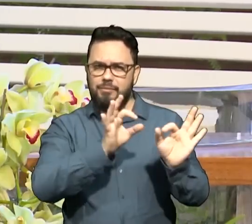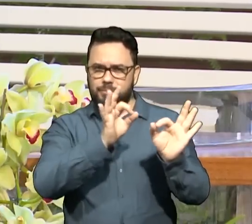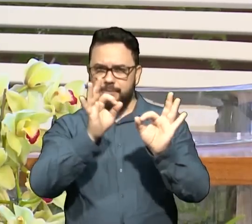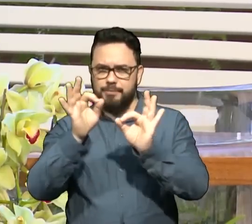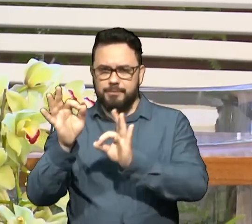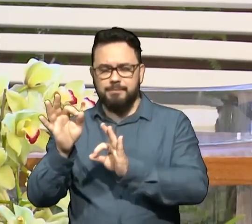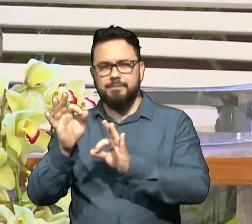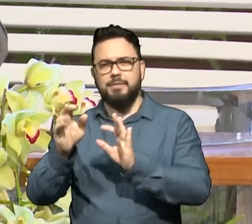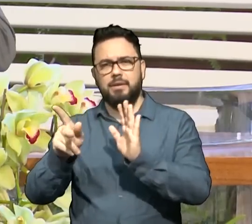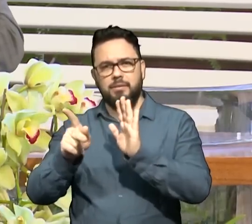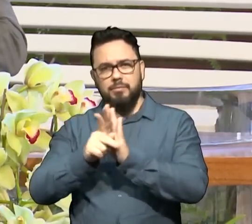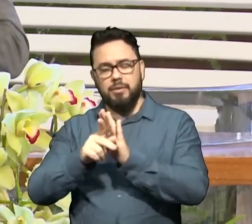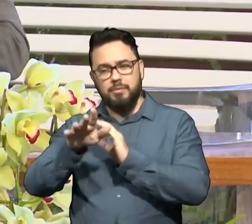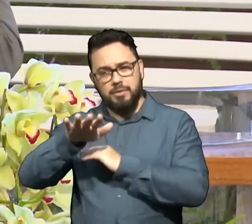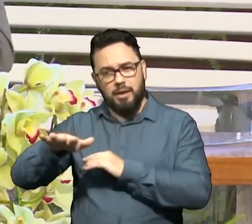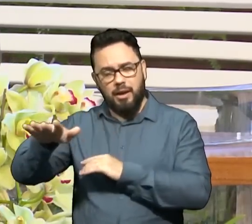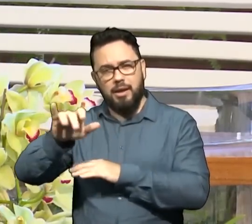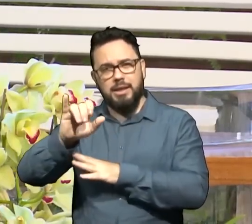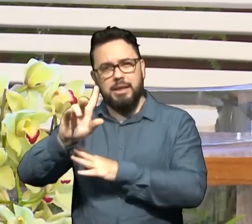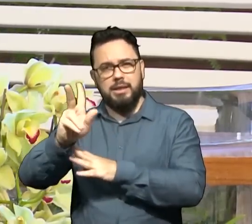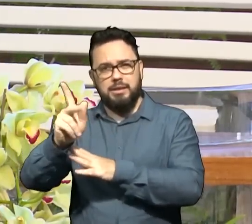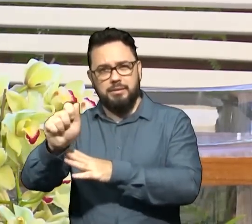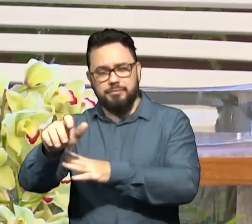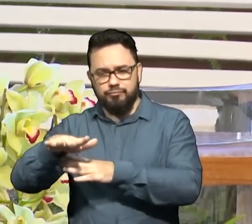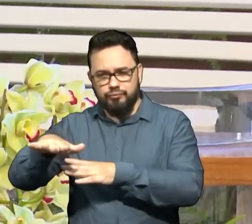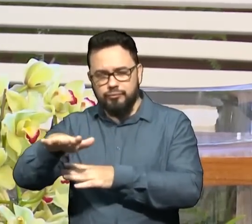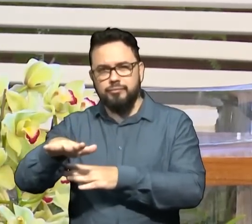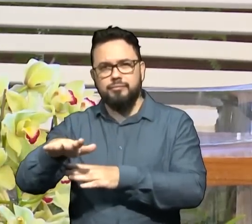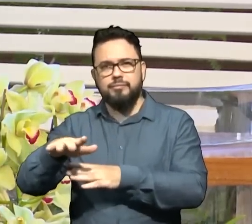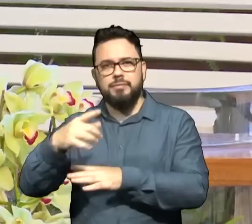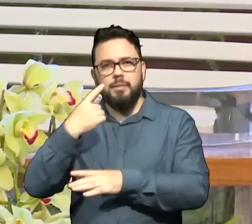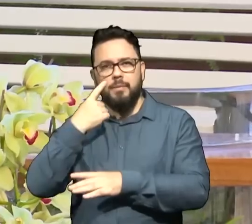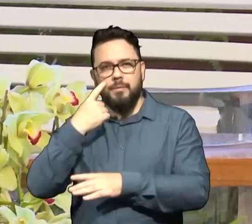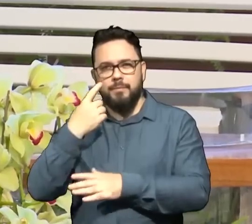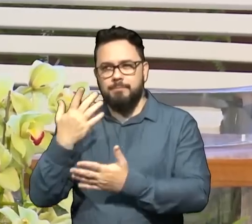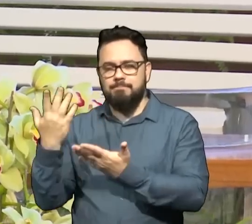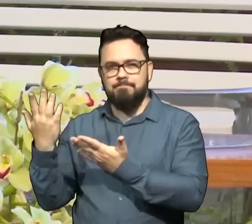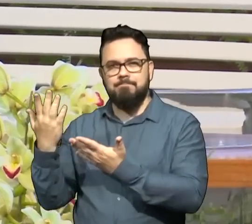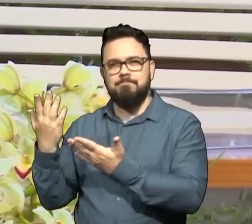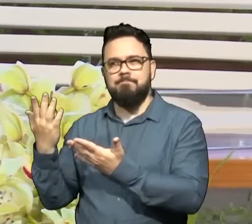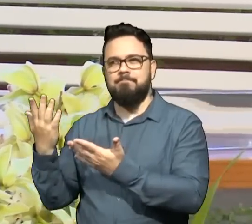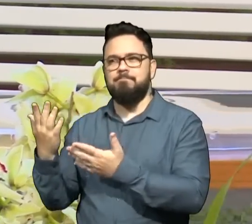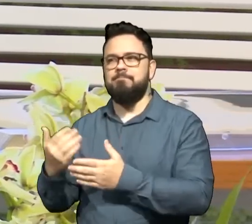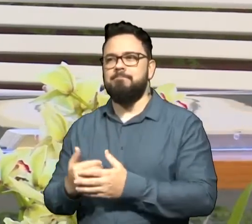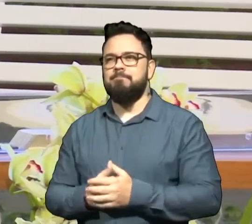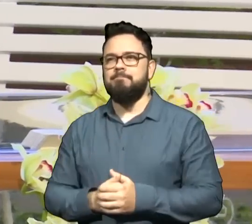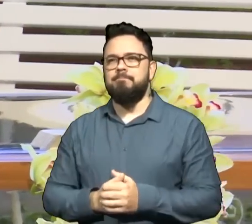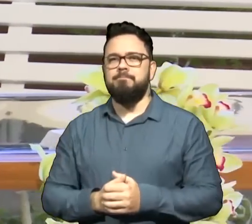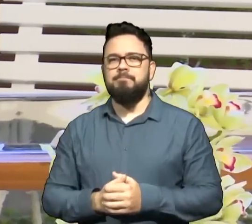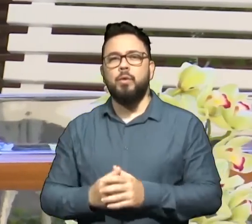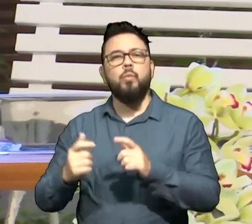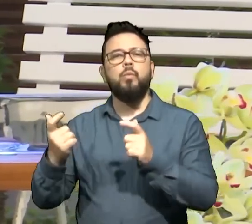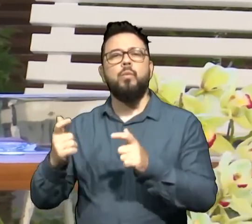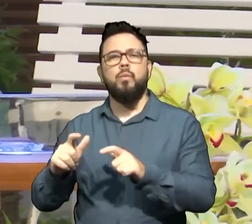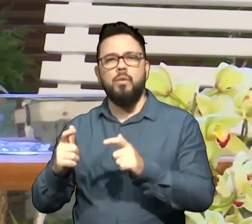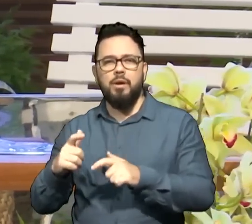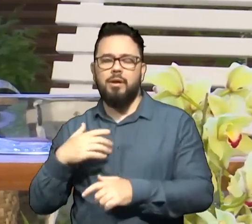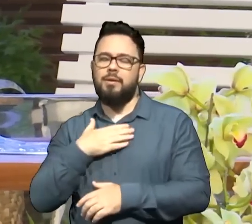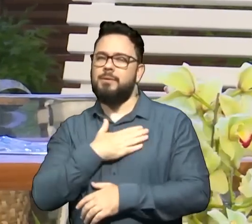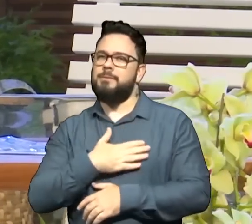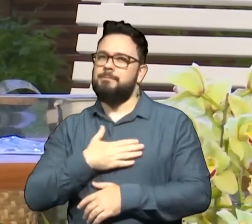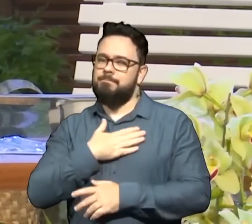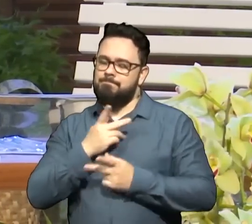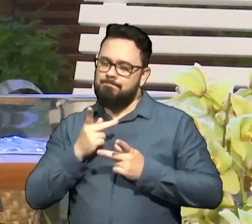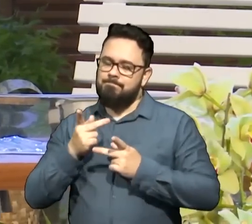pmos e eu quero terminar o meu sermão com mais essa imagem de pmos Patmos hoje é um lugar muito gostoso de se